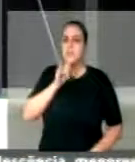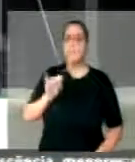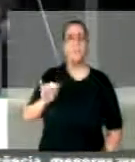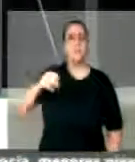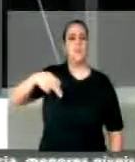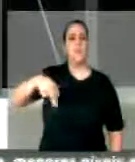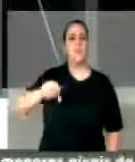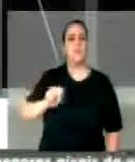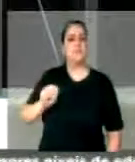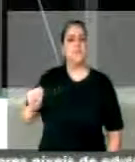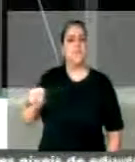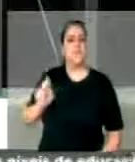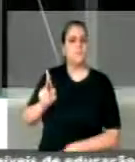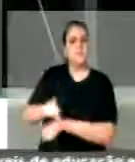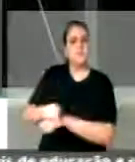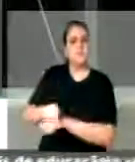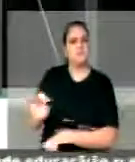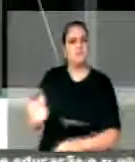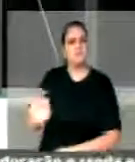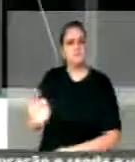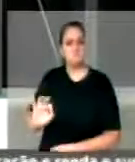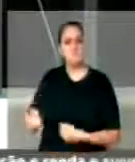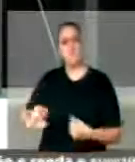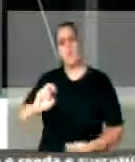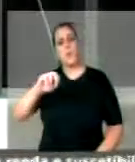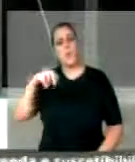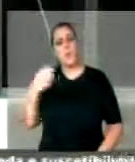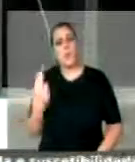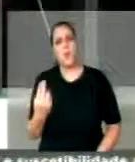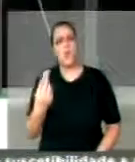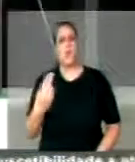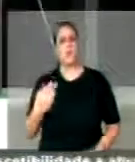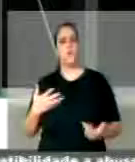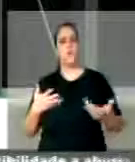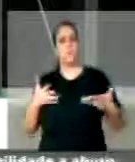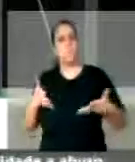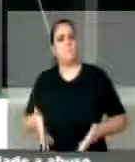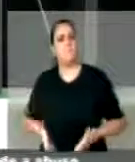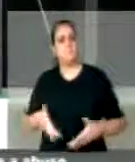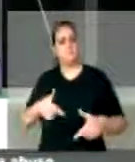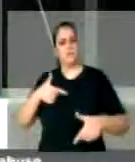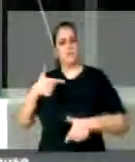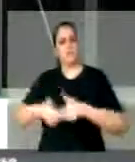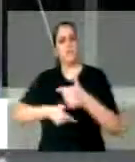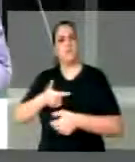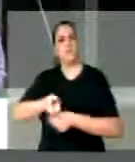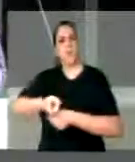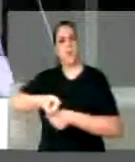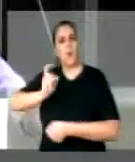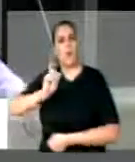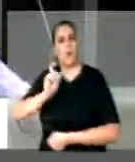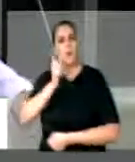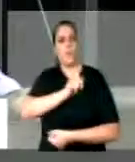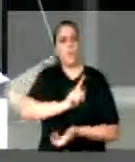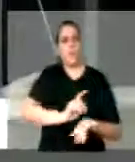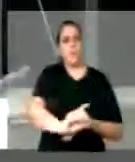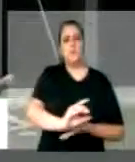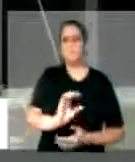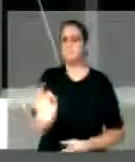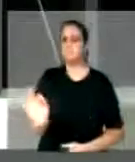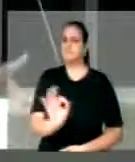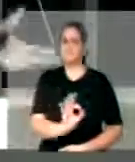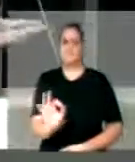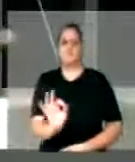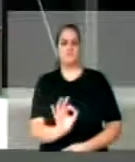um compromisso de que ele tenha uma participação mais efetiva no lucro da empresa e coisa dessa